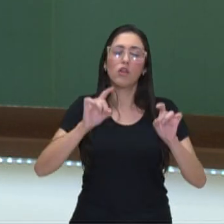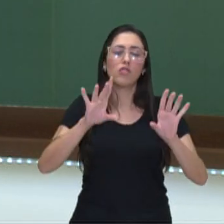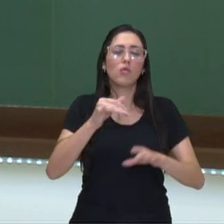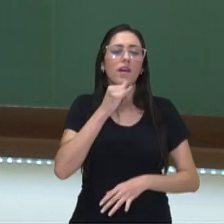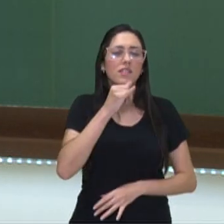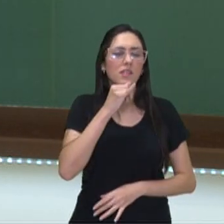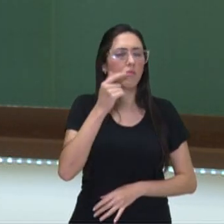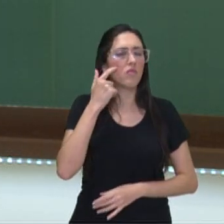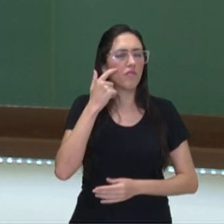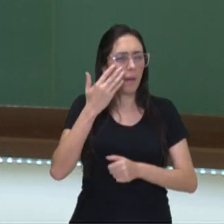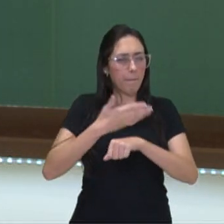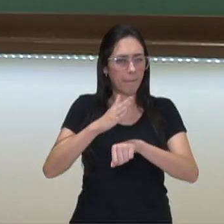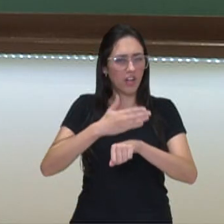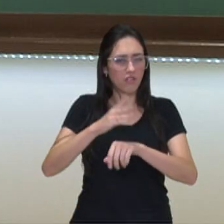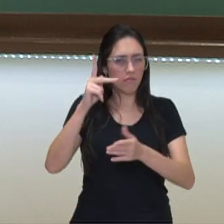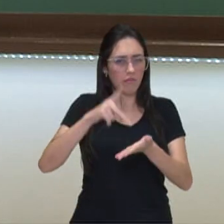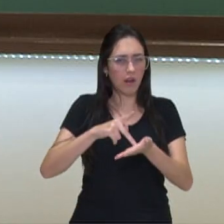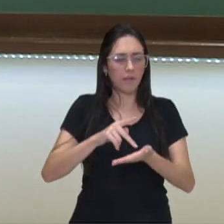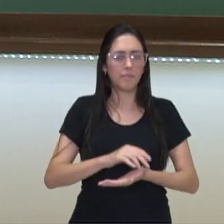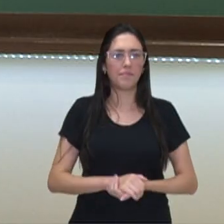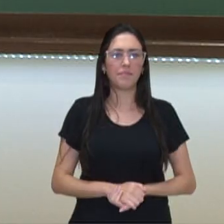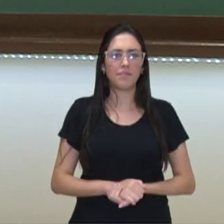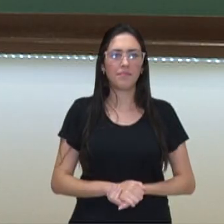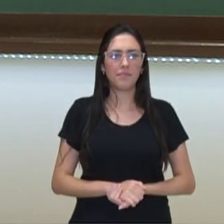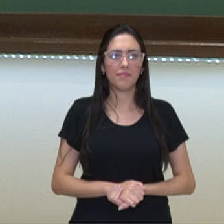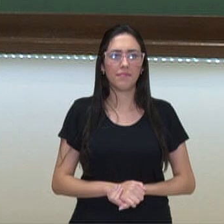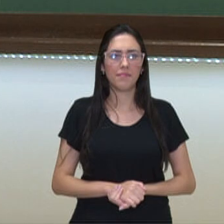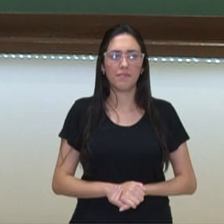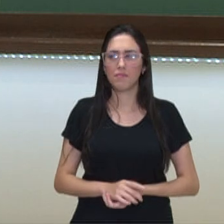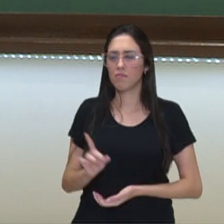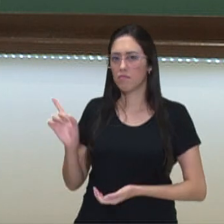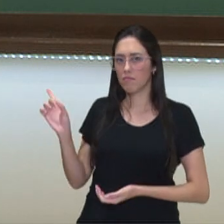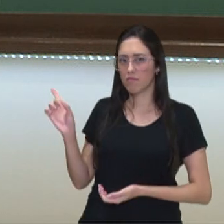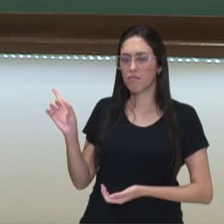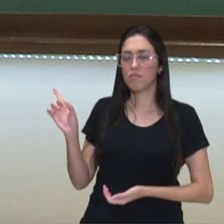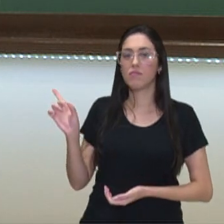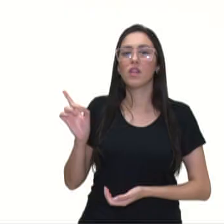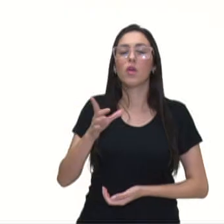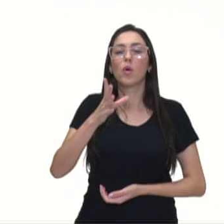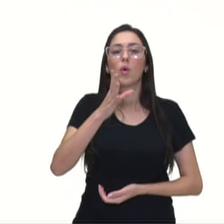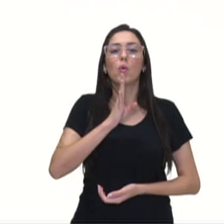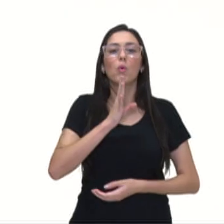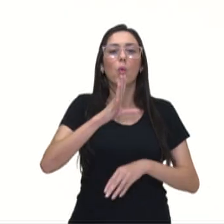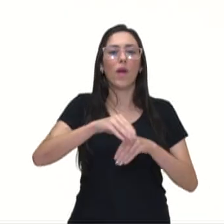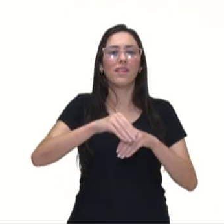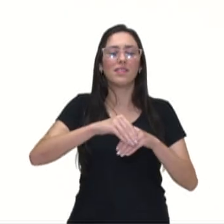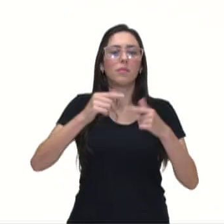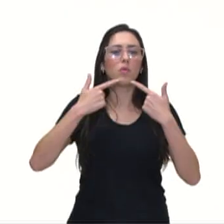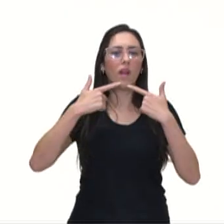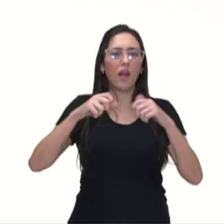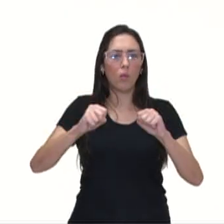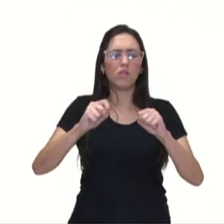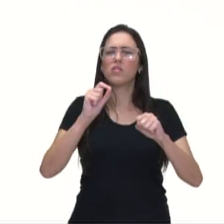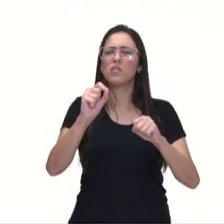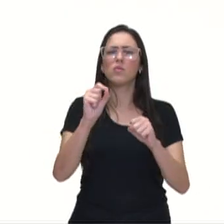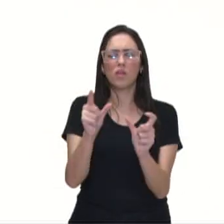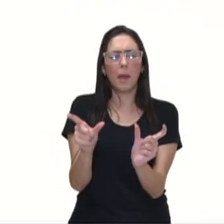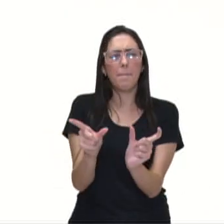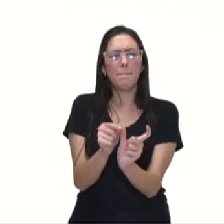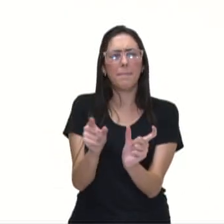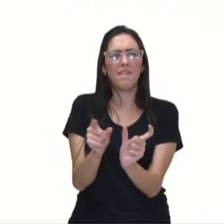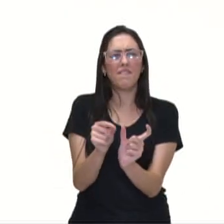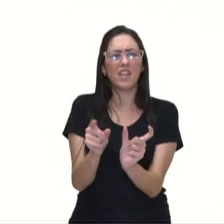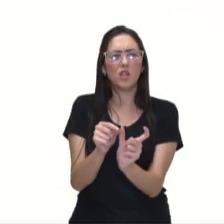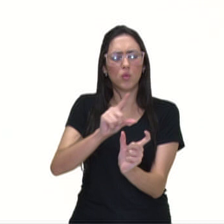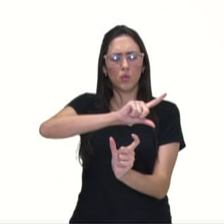na prática. Linguistic Knowledge, conhecimento linguístico. O que são os prefixos e o que são